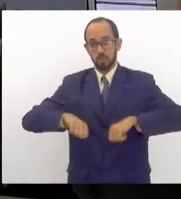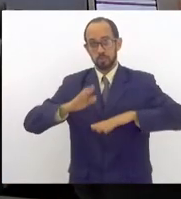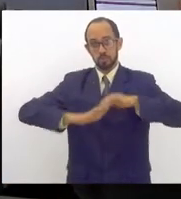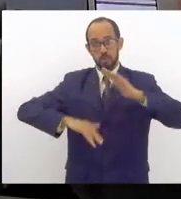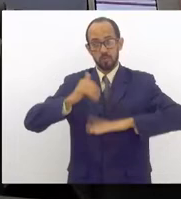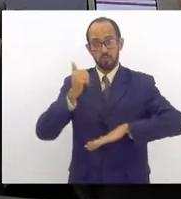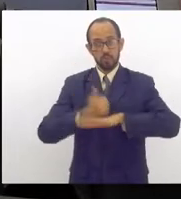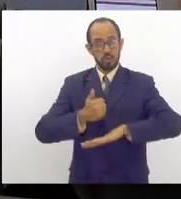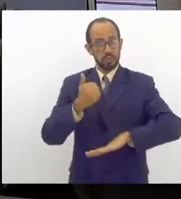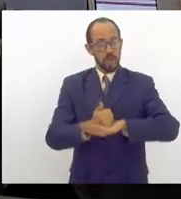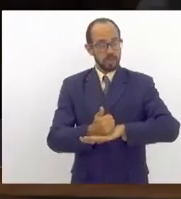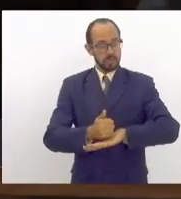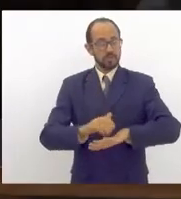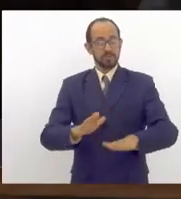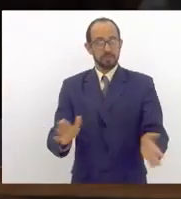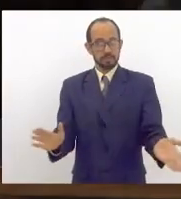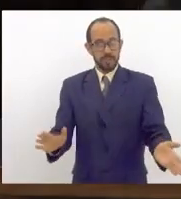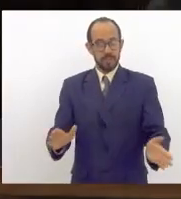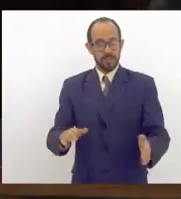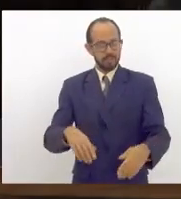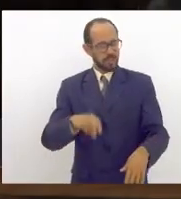por força aqui né